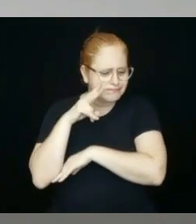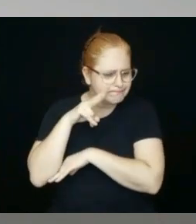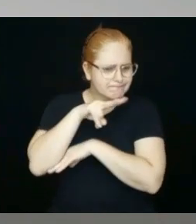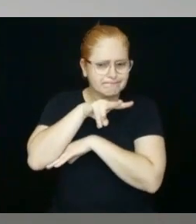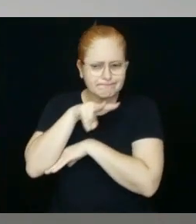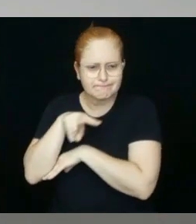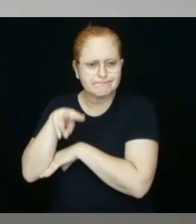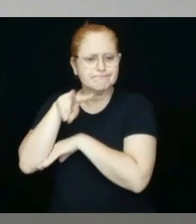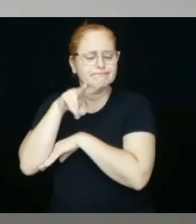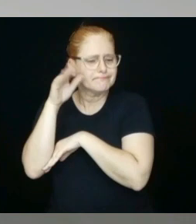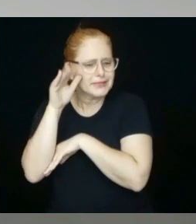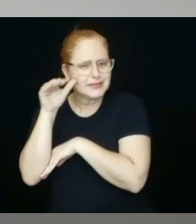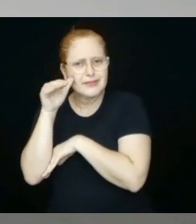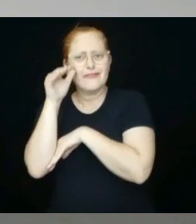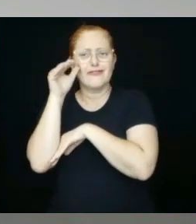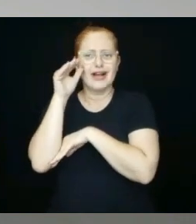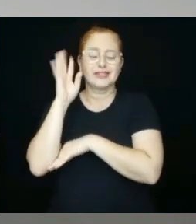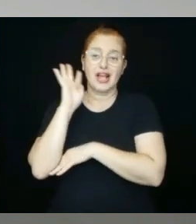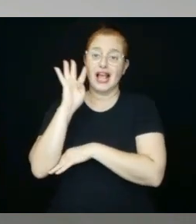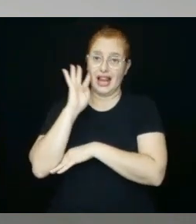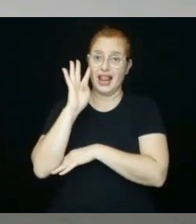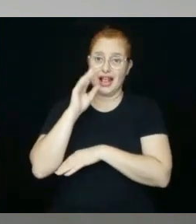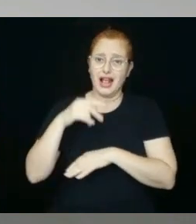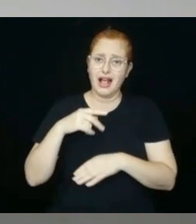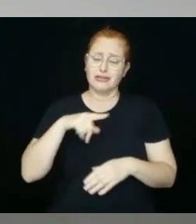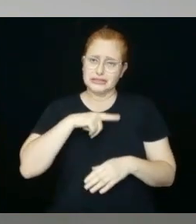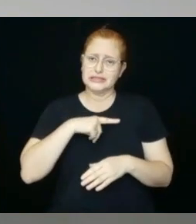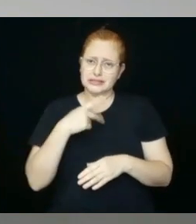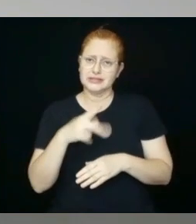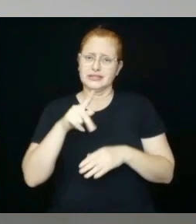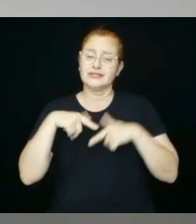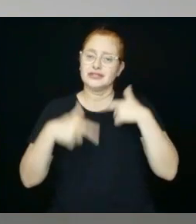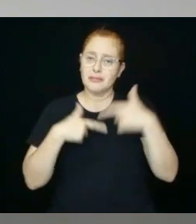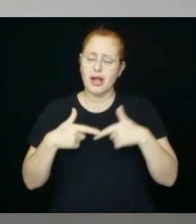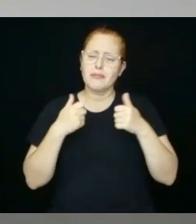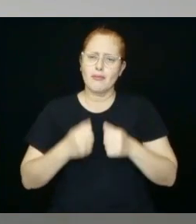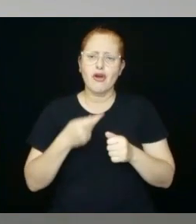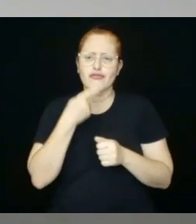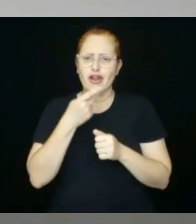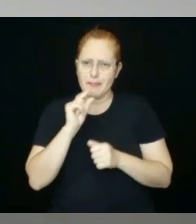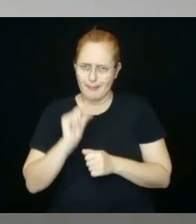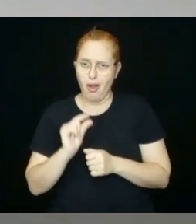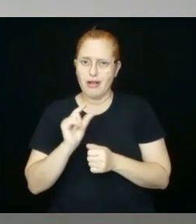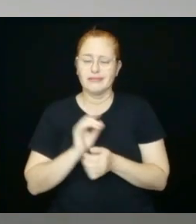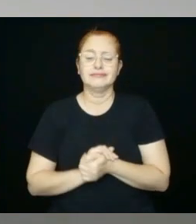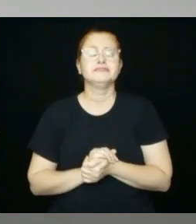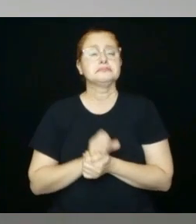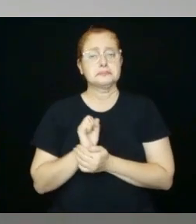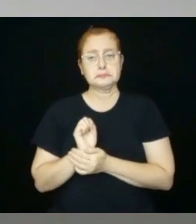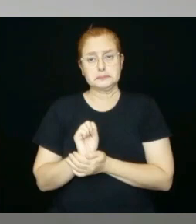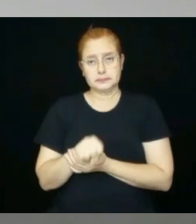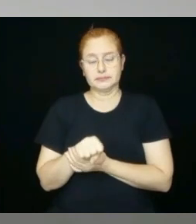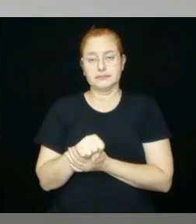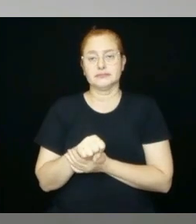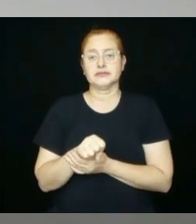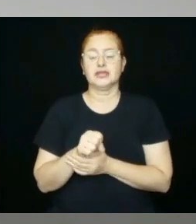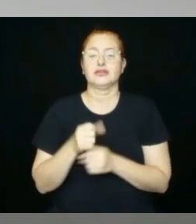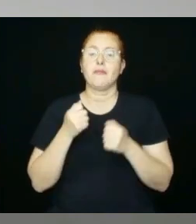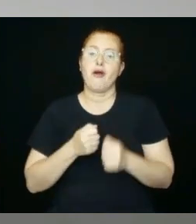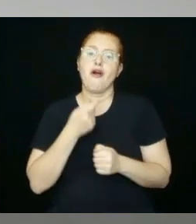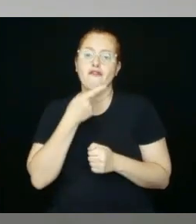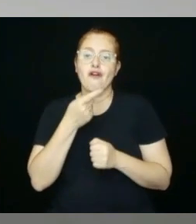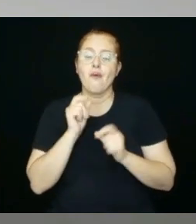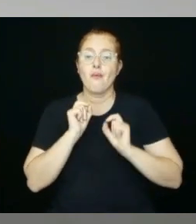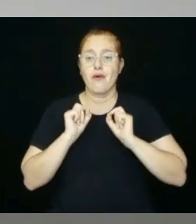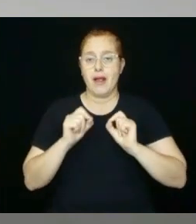são questões legais que aparecem no teu trabalho, que a gente podia falar um pouquinho. Sim, claro. O que eu poderia relatar,